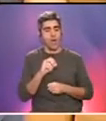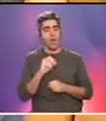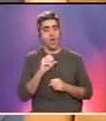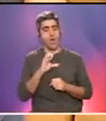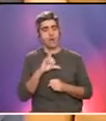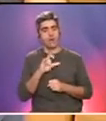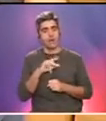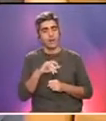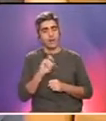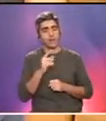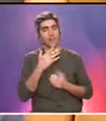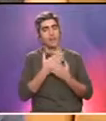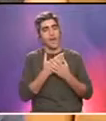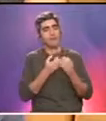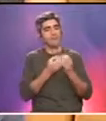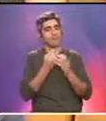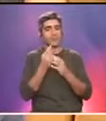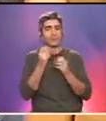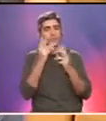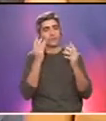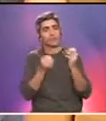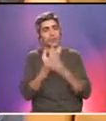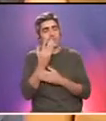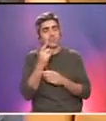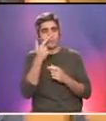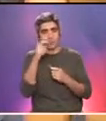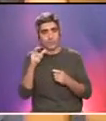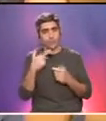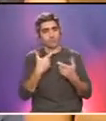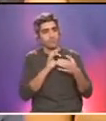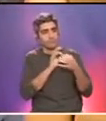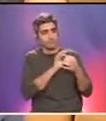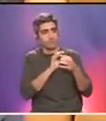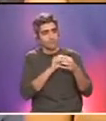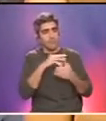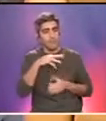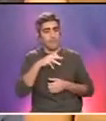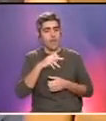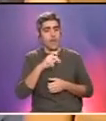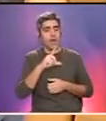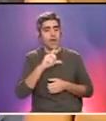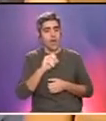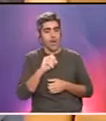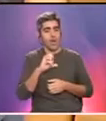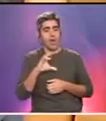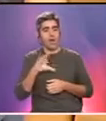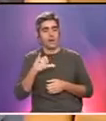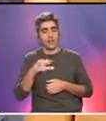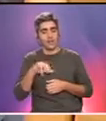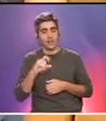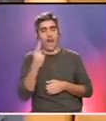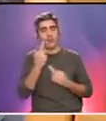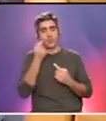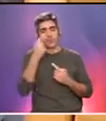surpreender as pessoas, mas depois há histórias ao longo destes anos de parceria tão generosa com a Malo Clinic, há histórias que me tocam